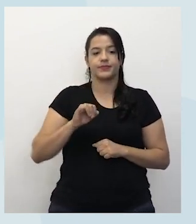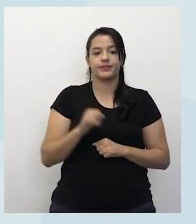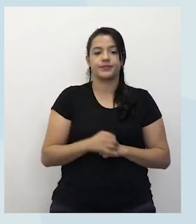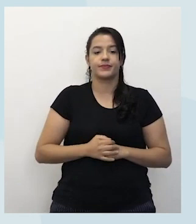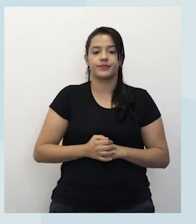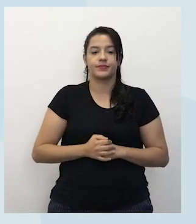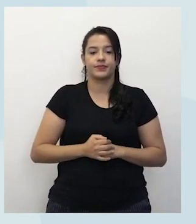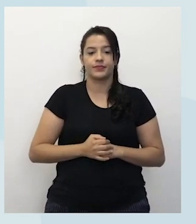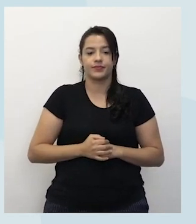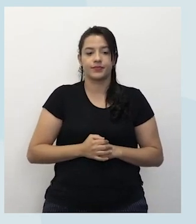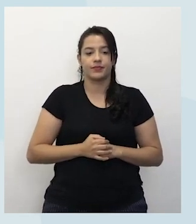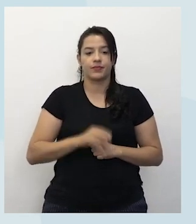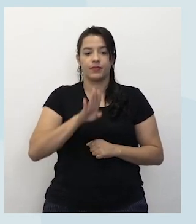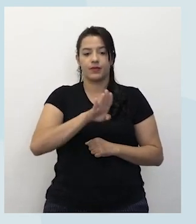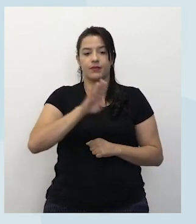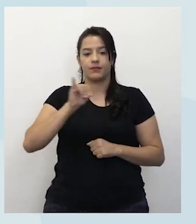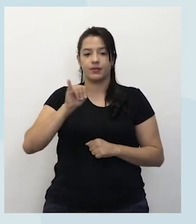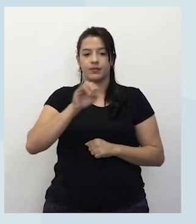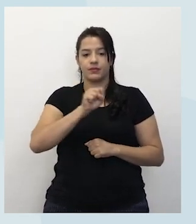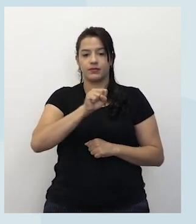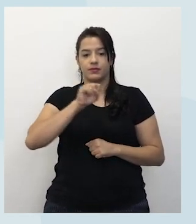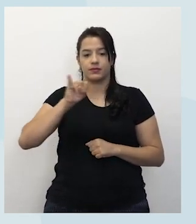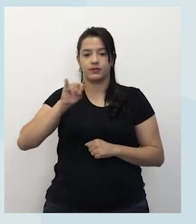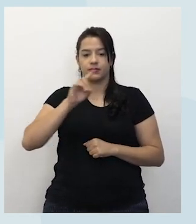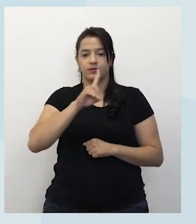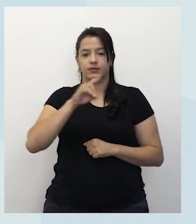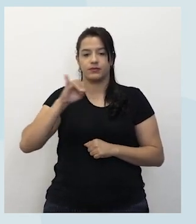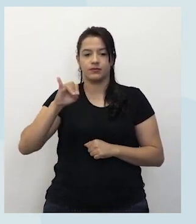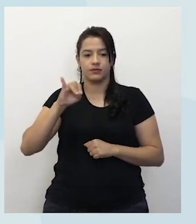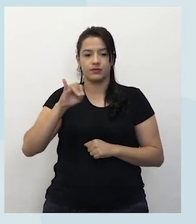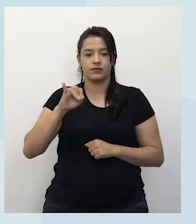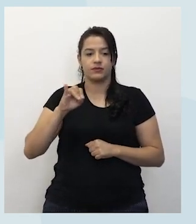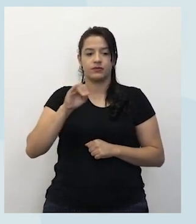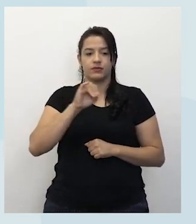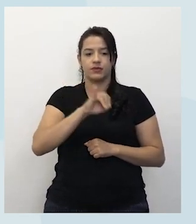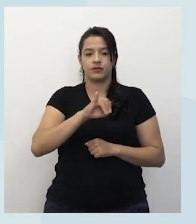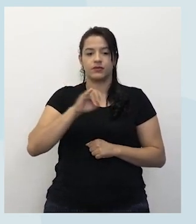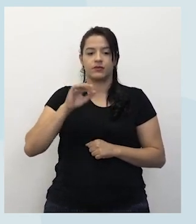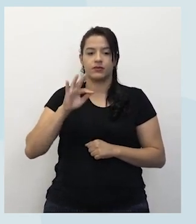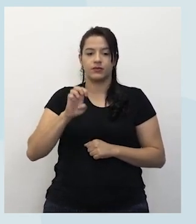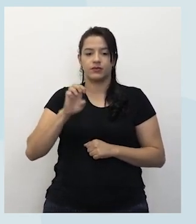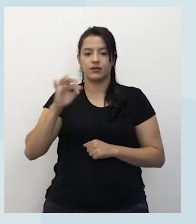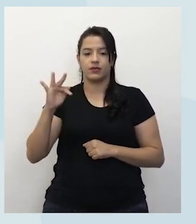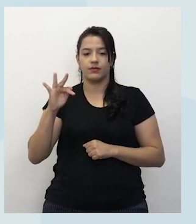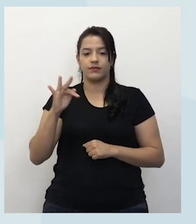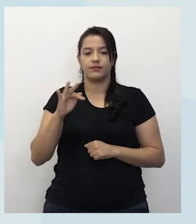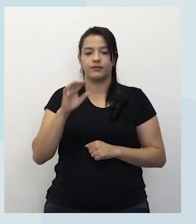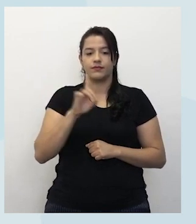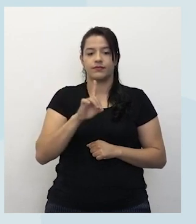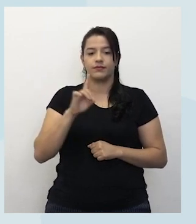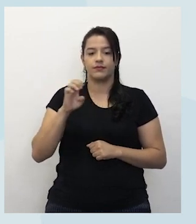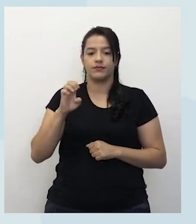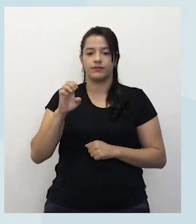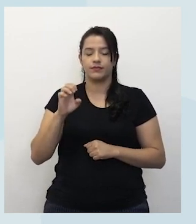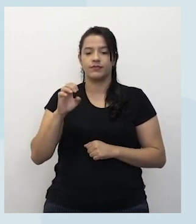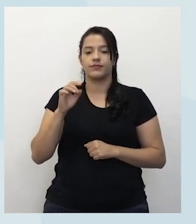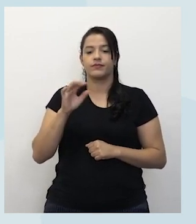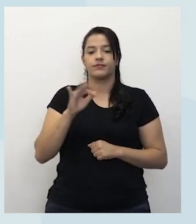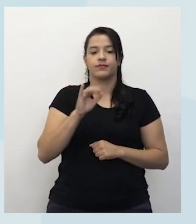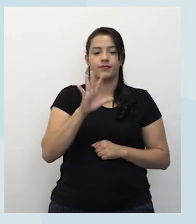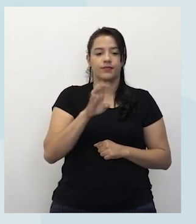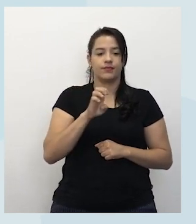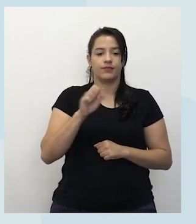C, D, E, F, G, H,